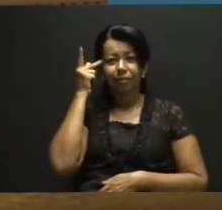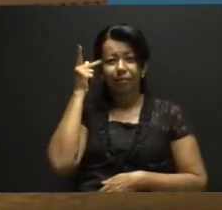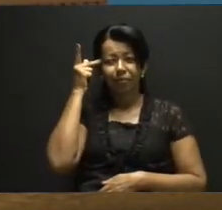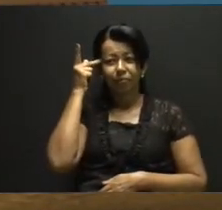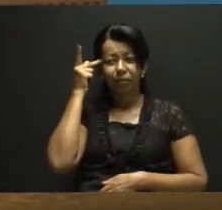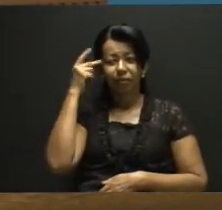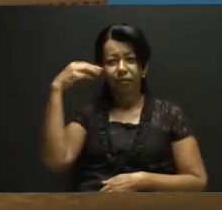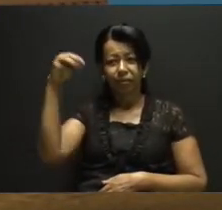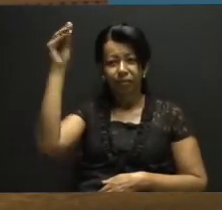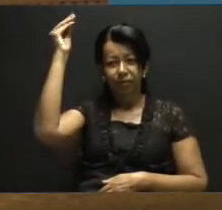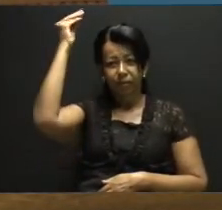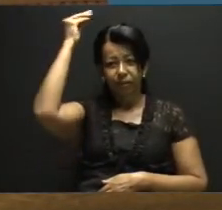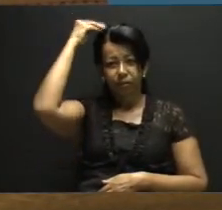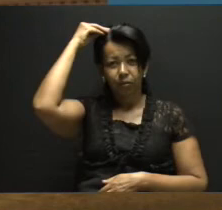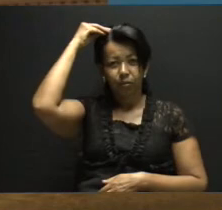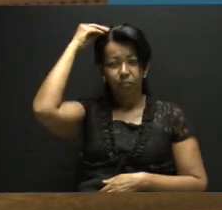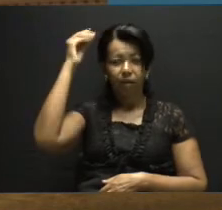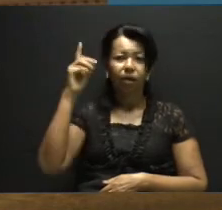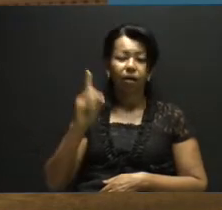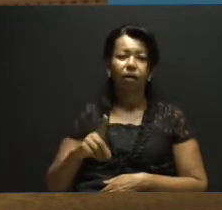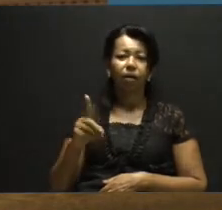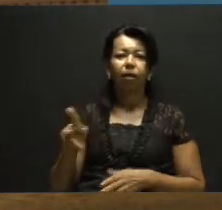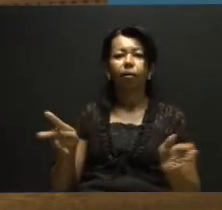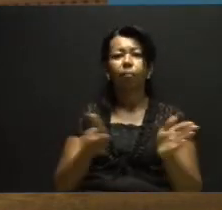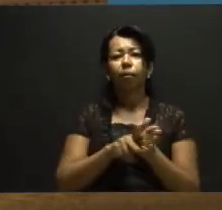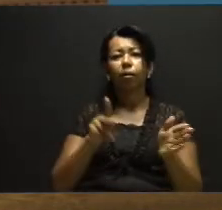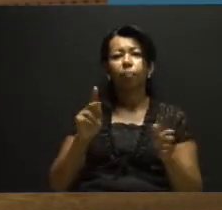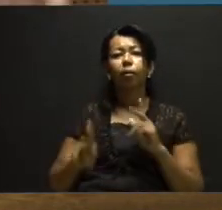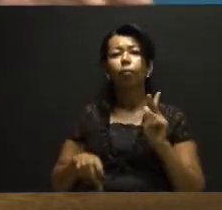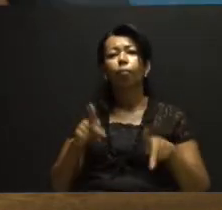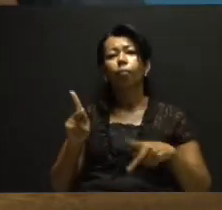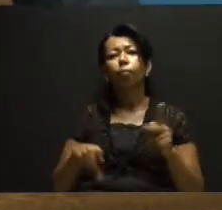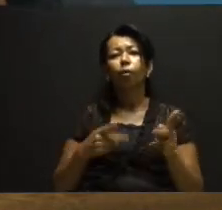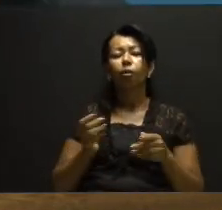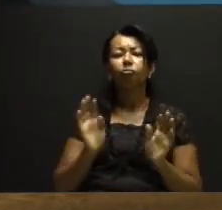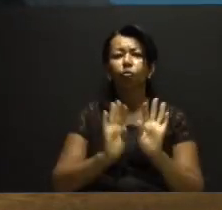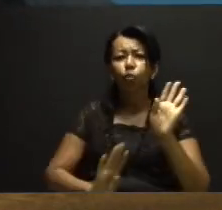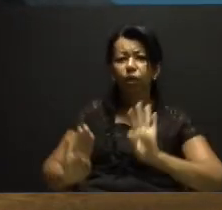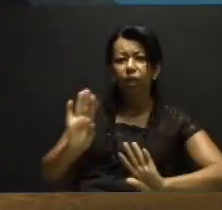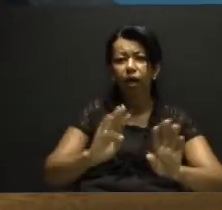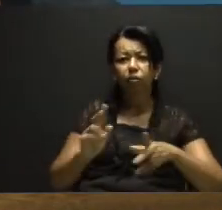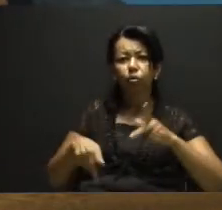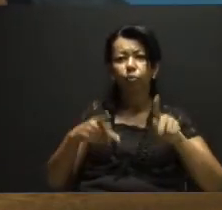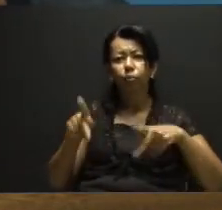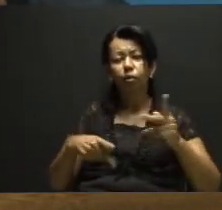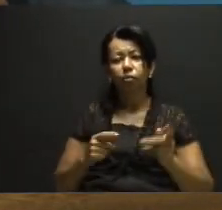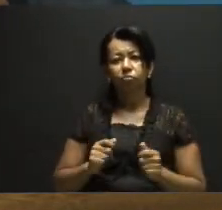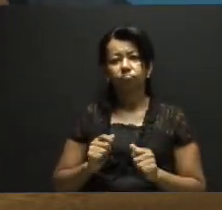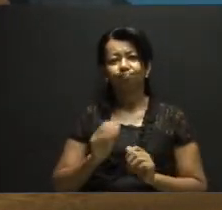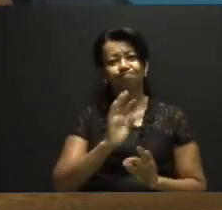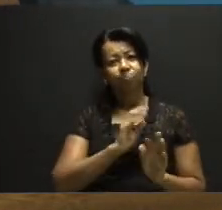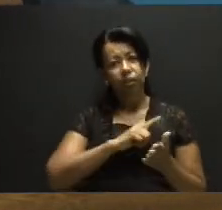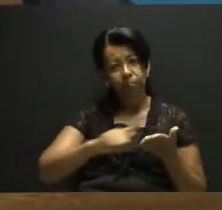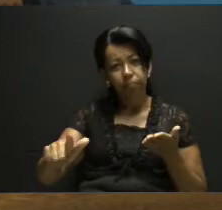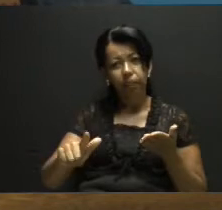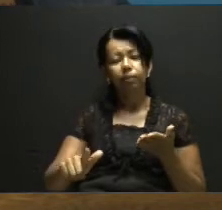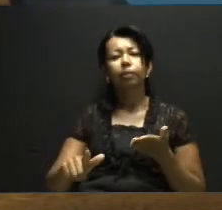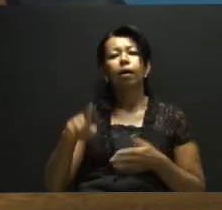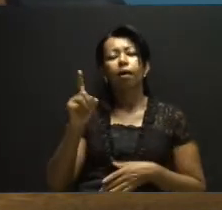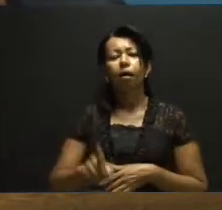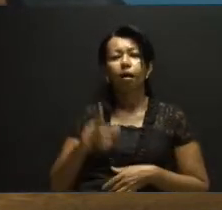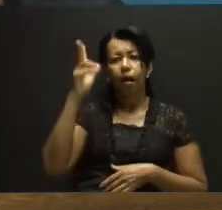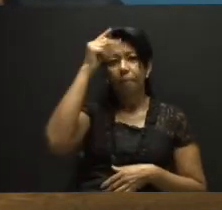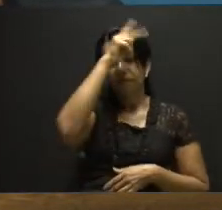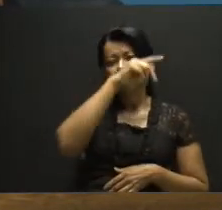culpa priori aí é a própria população a questão de manutenção é a prefeitura só que se não tiver a